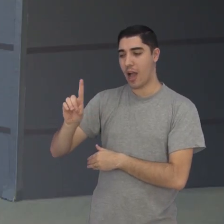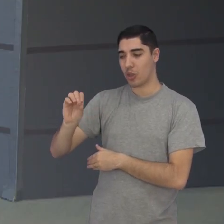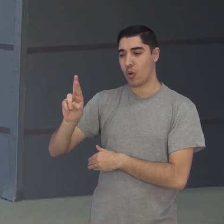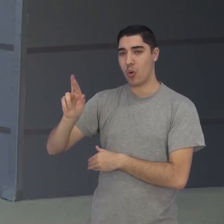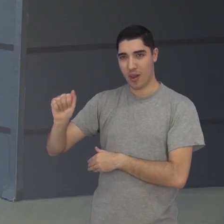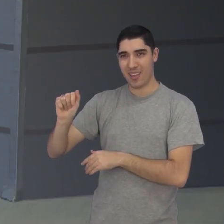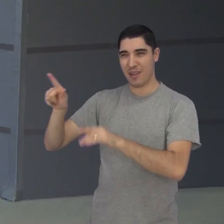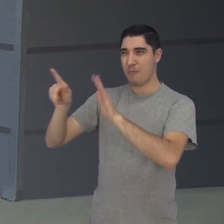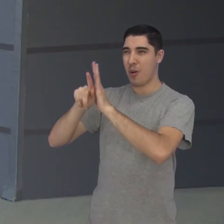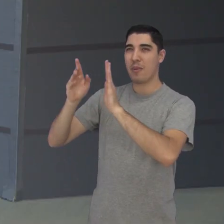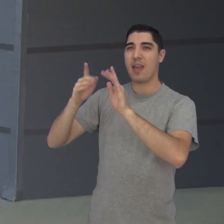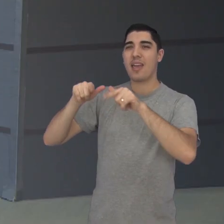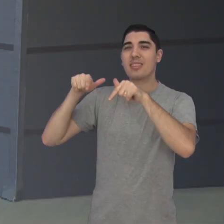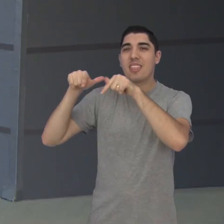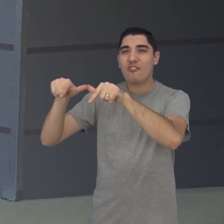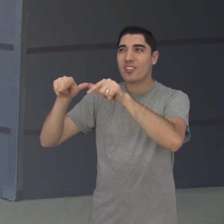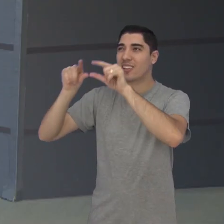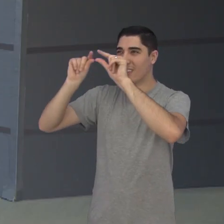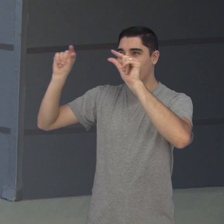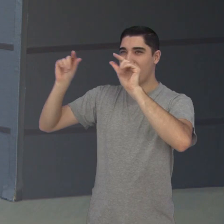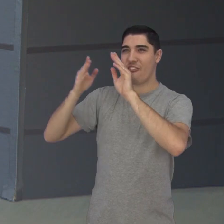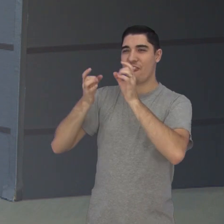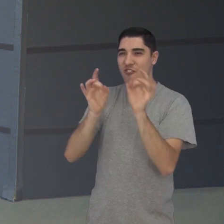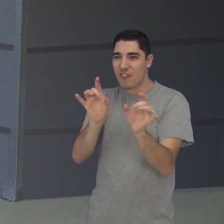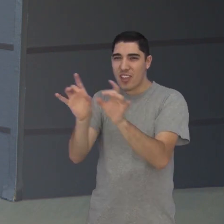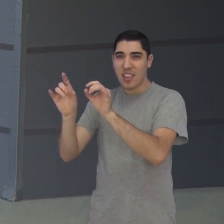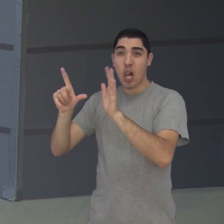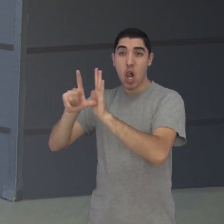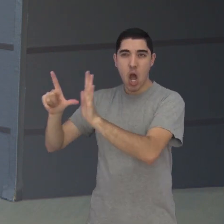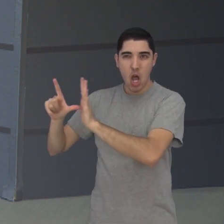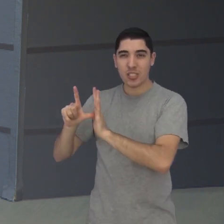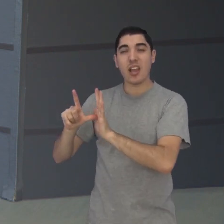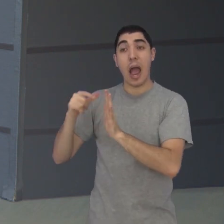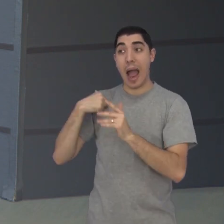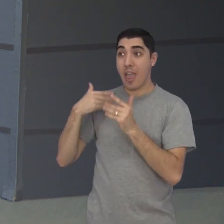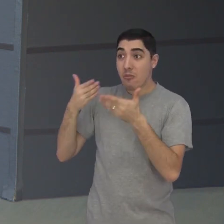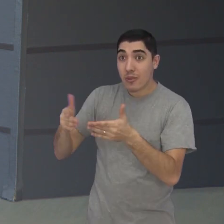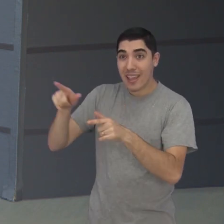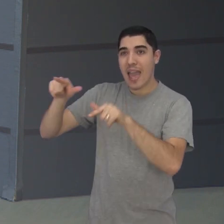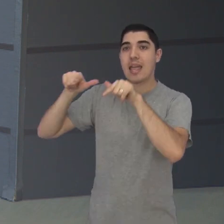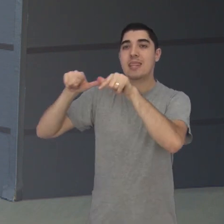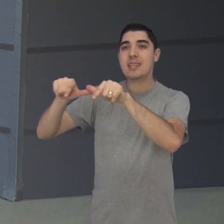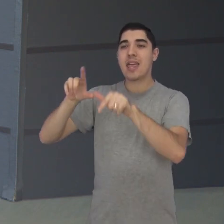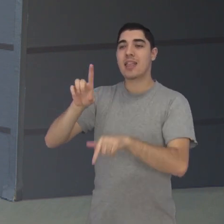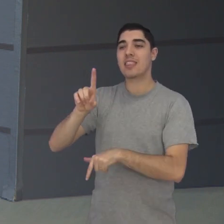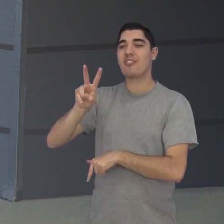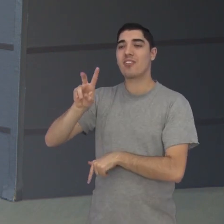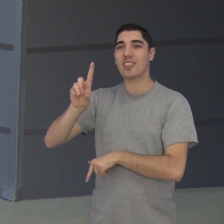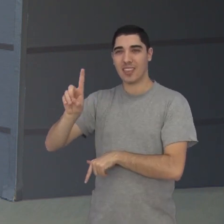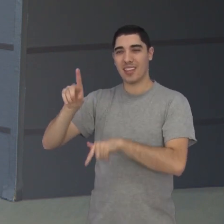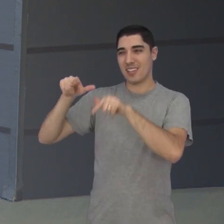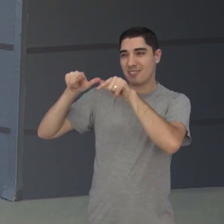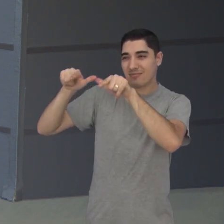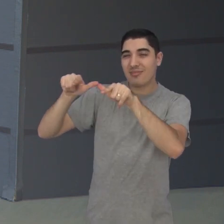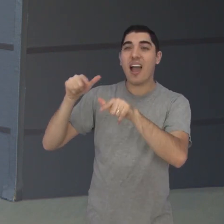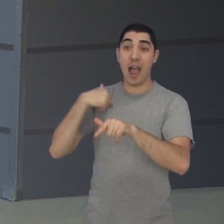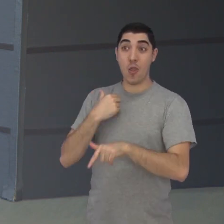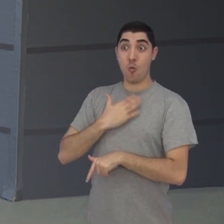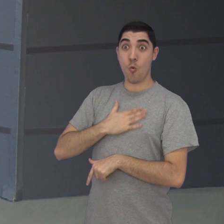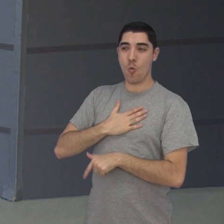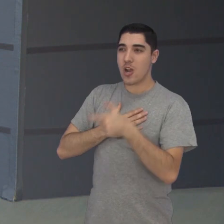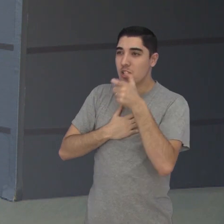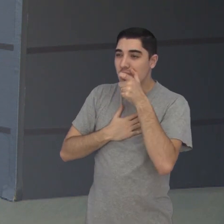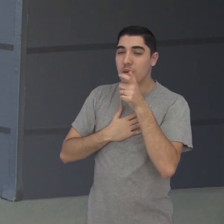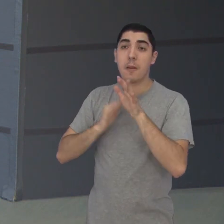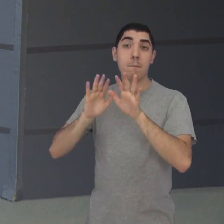VHS, eu já peguei a época do DVD, né? E foi aí que eu me interessei. Mas como diz, eu até hoje não